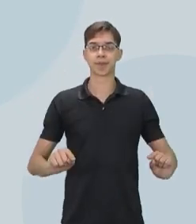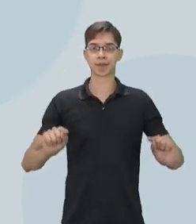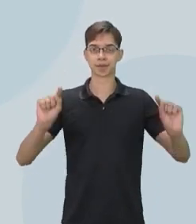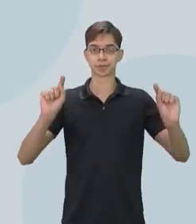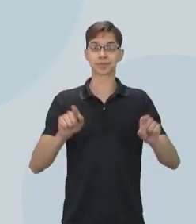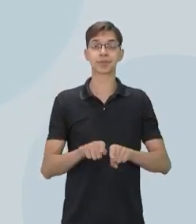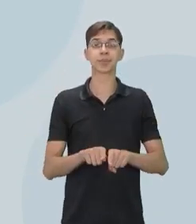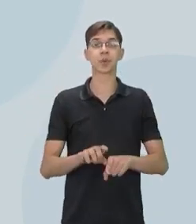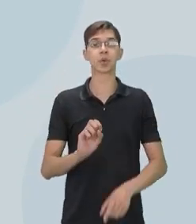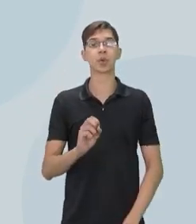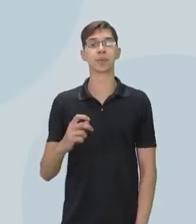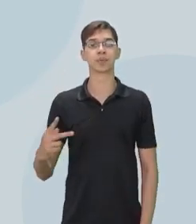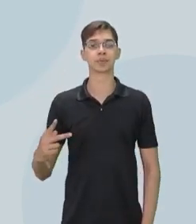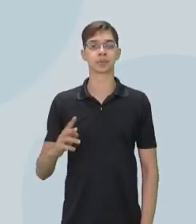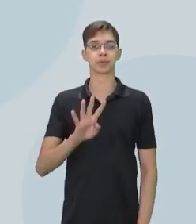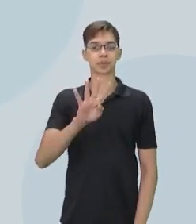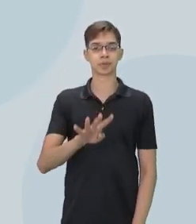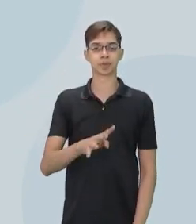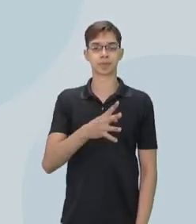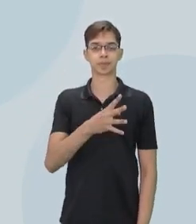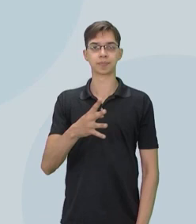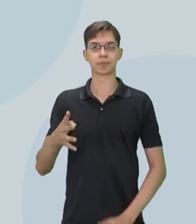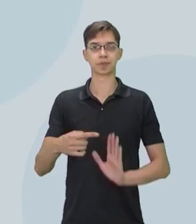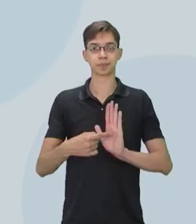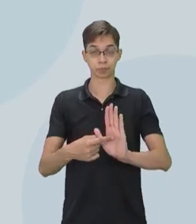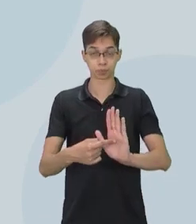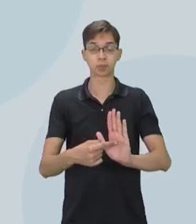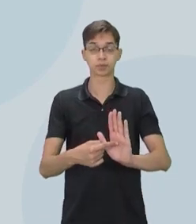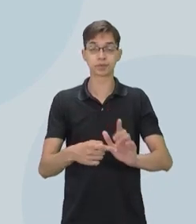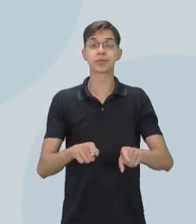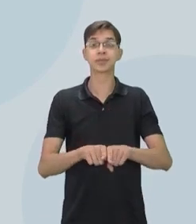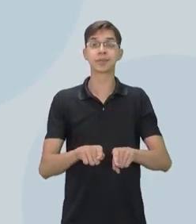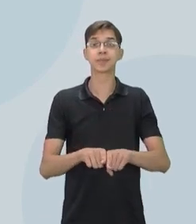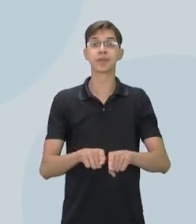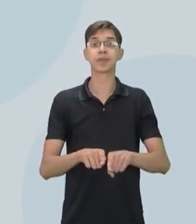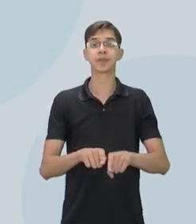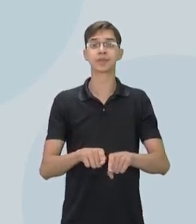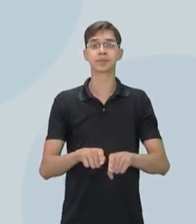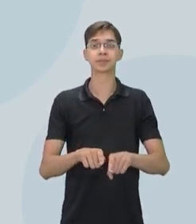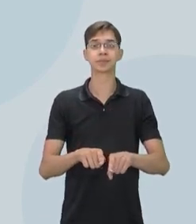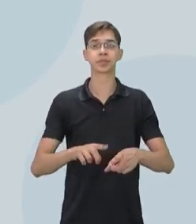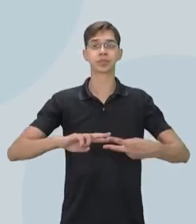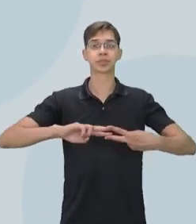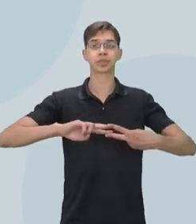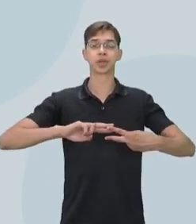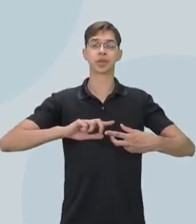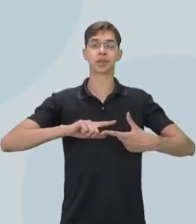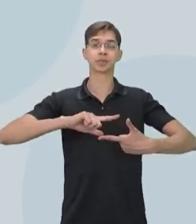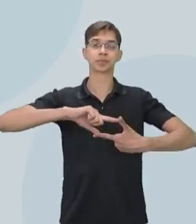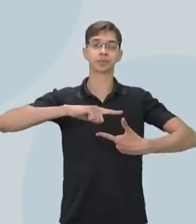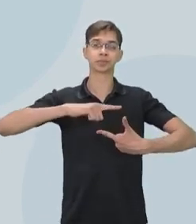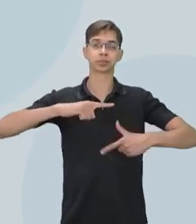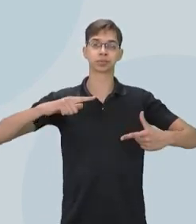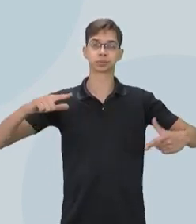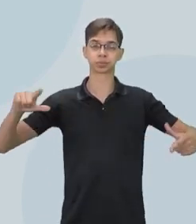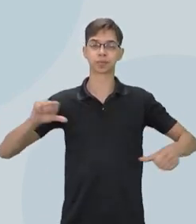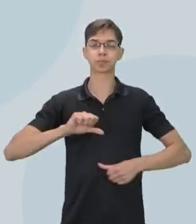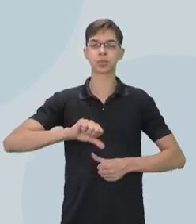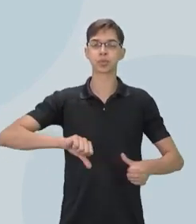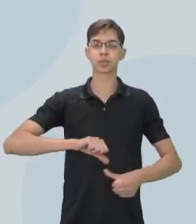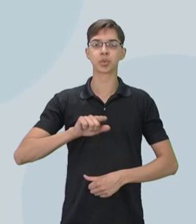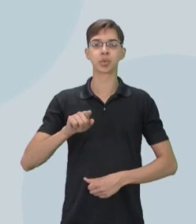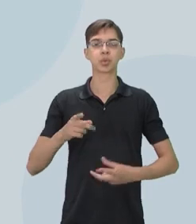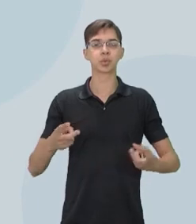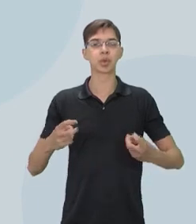na representação de tabelas e de transformações geométricas no plano. Considere as matrizes